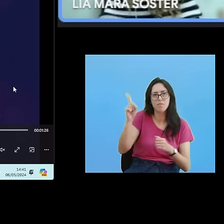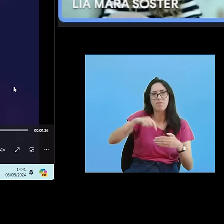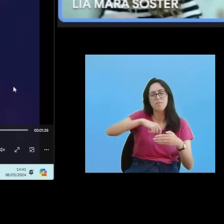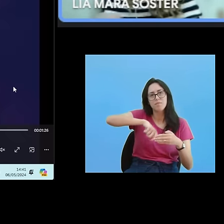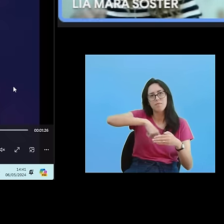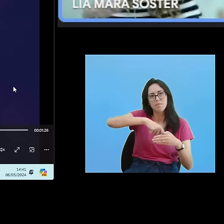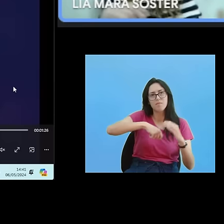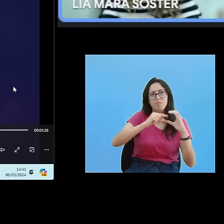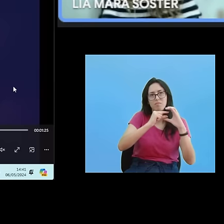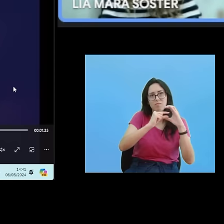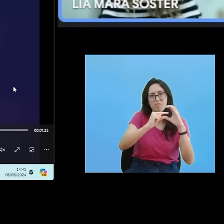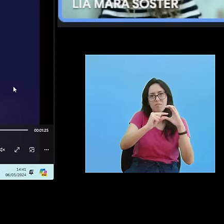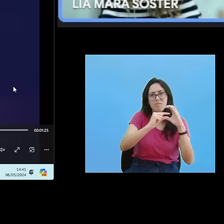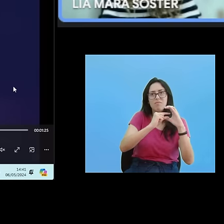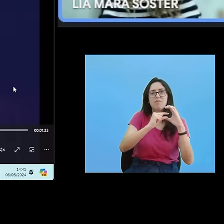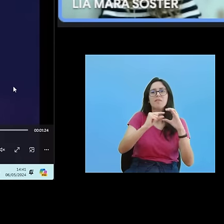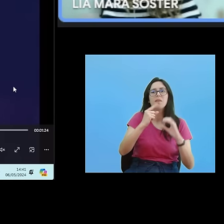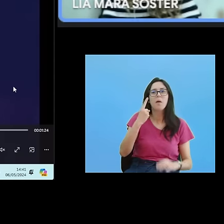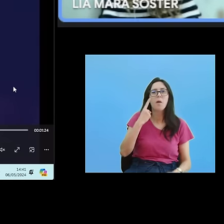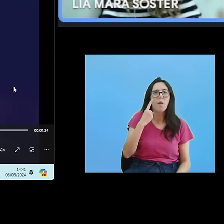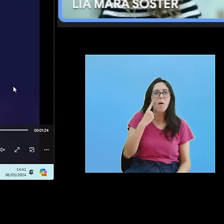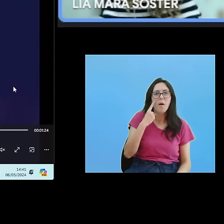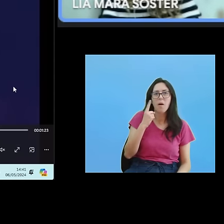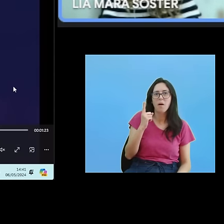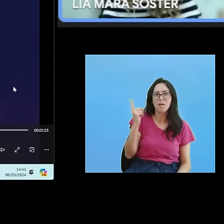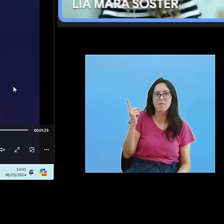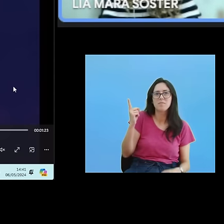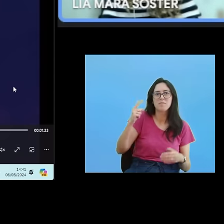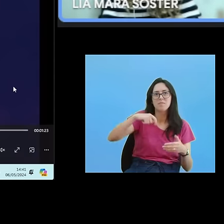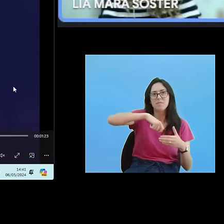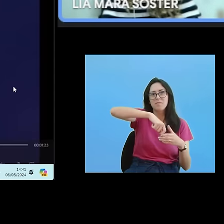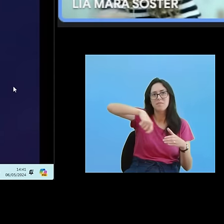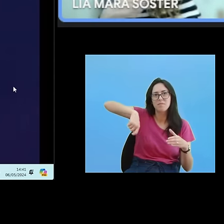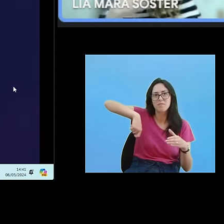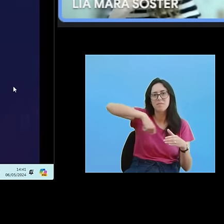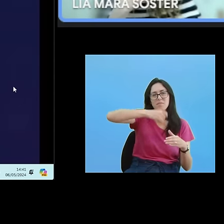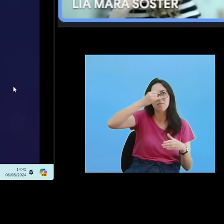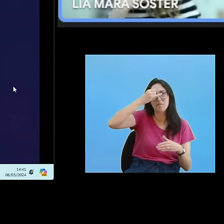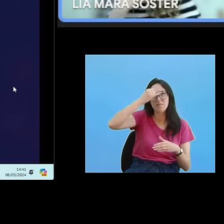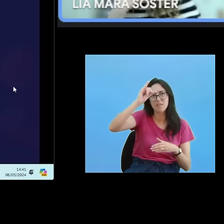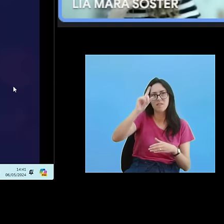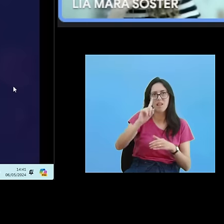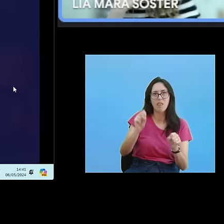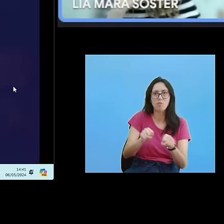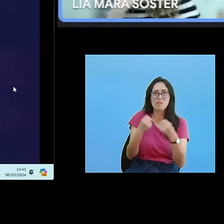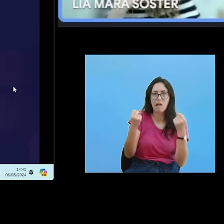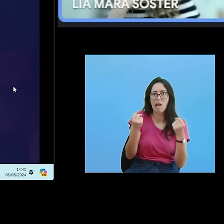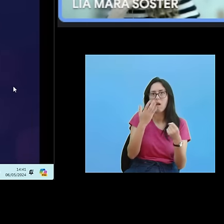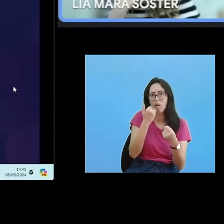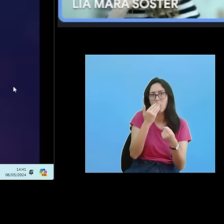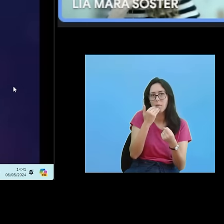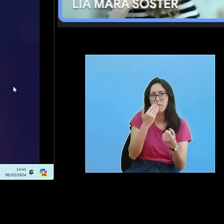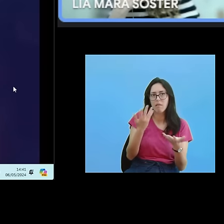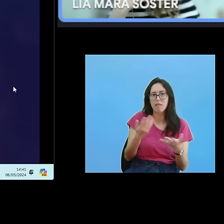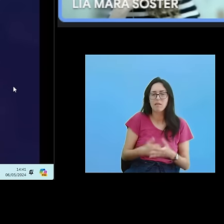olha a técnica de manipular, né, de mexer para que não estrague ali o alimento durante o